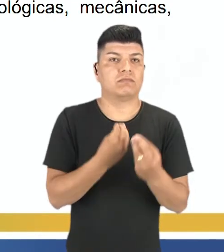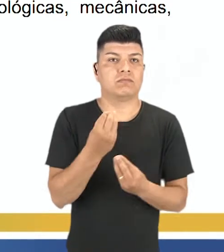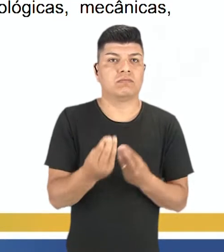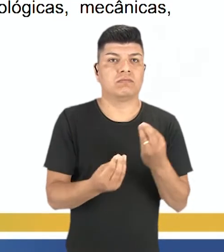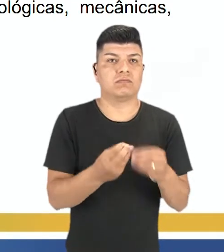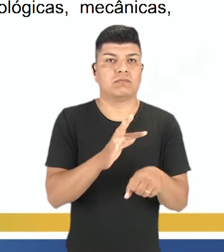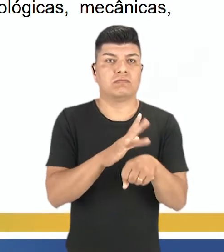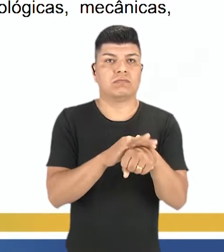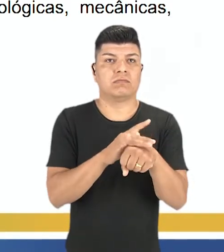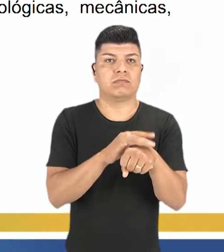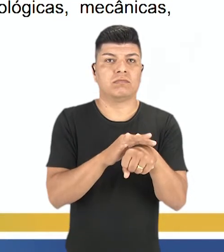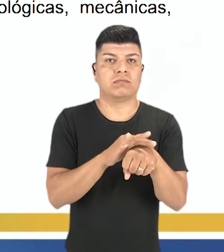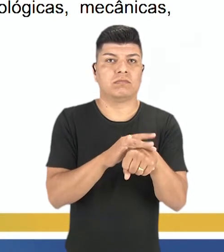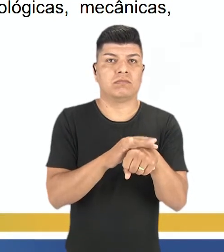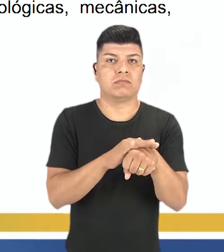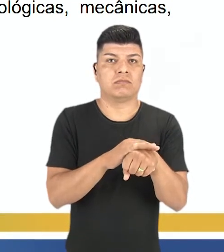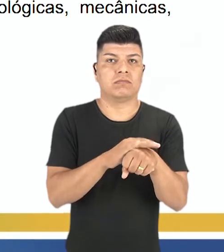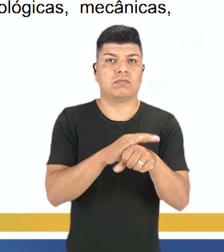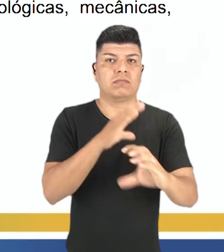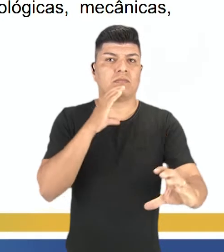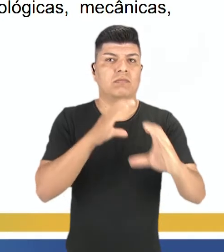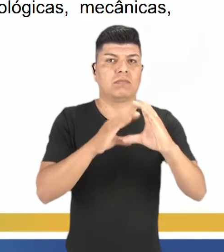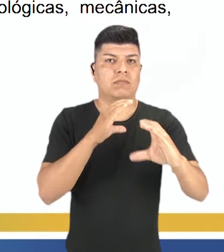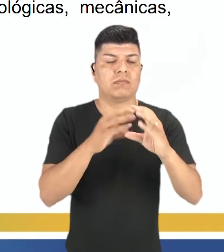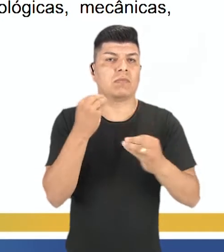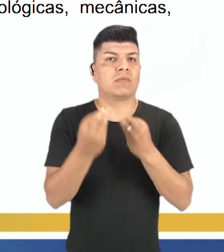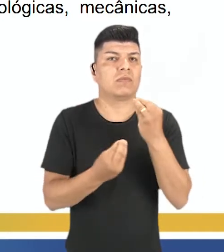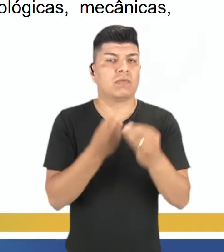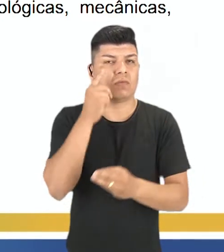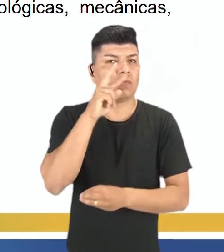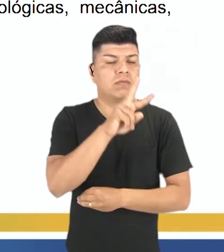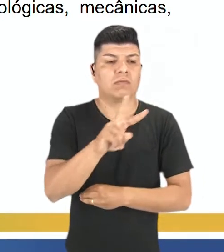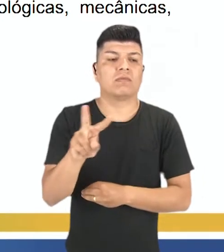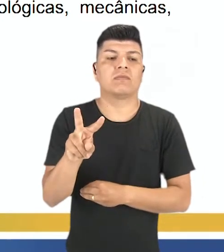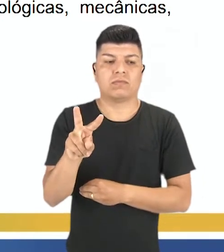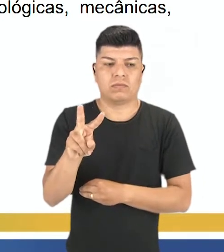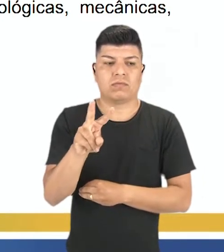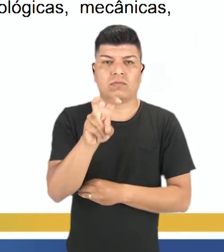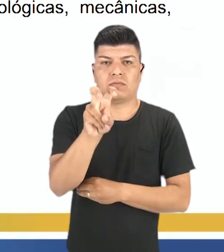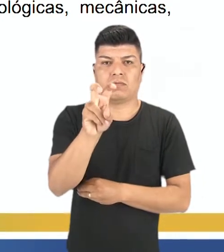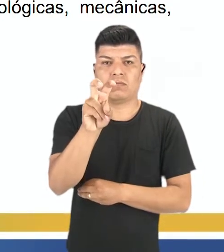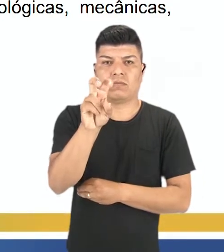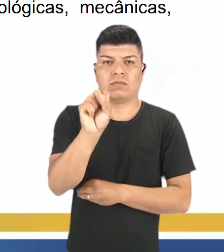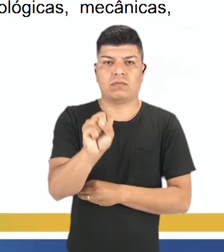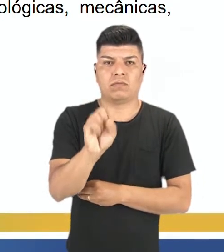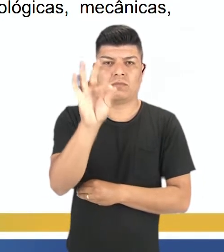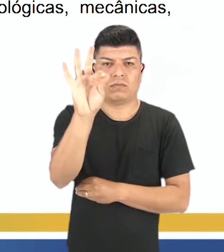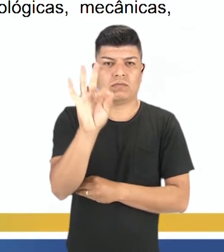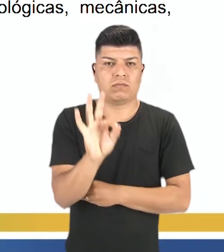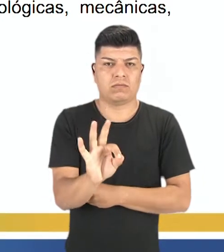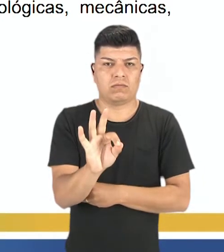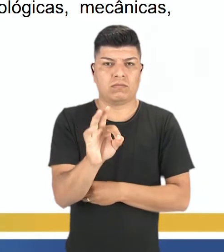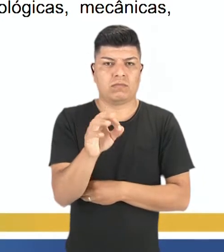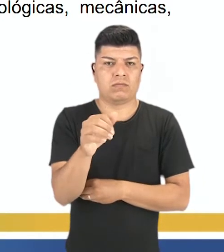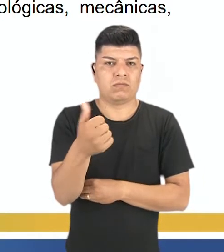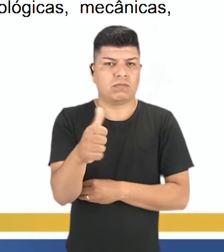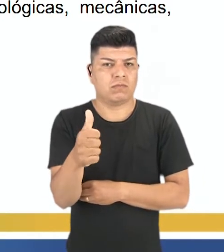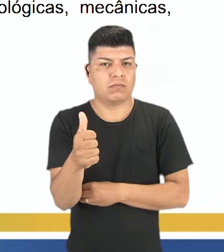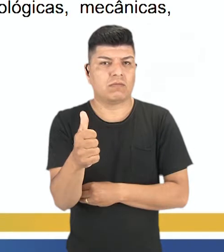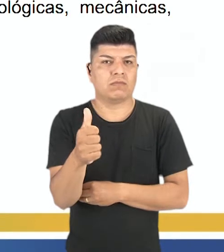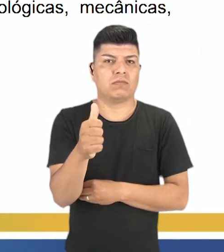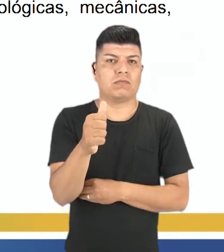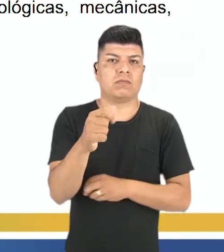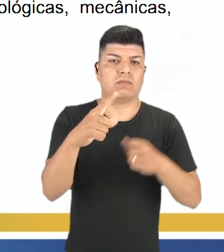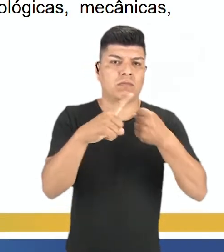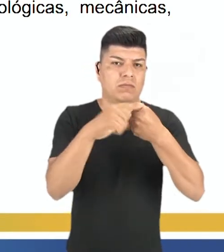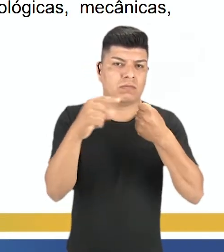doenças, sobre meio de comunicação. O que é que se trata mais? O que mais se vê? 58% das pessoas que foram investigadas nesse artigo